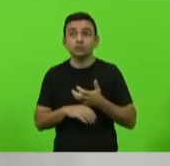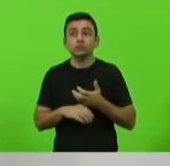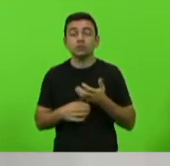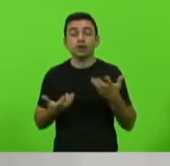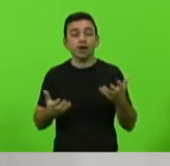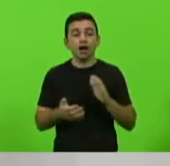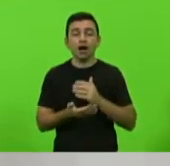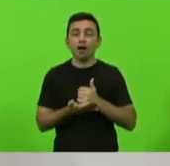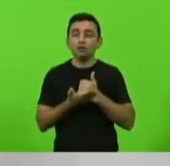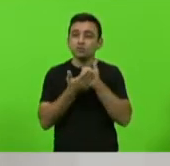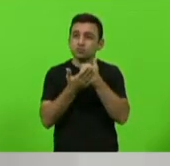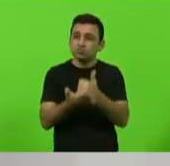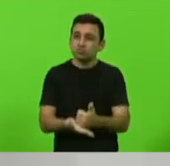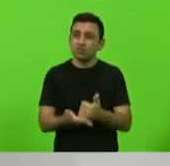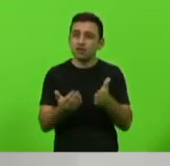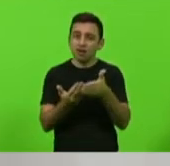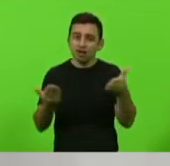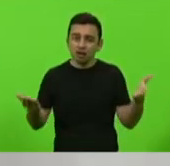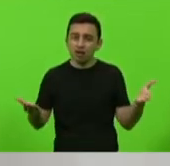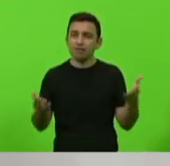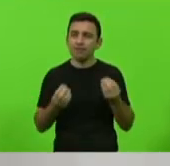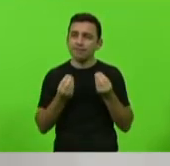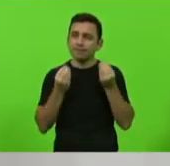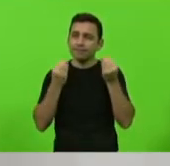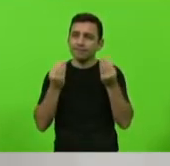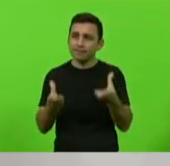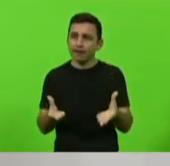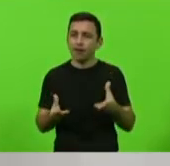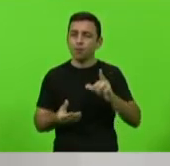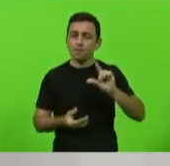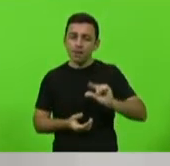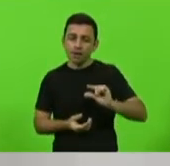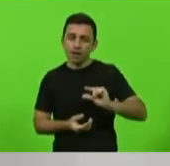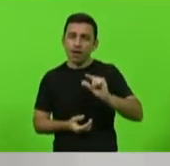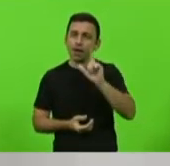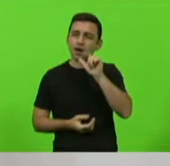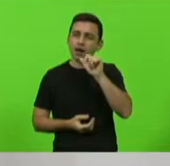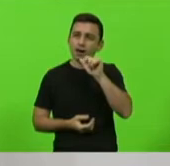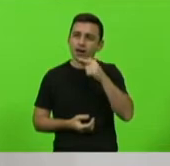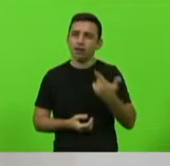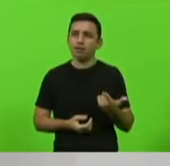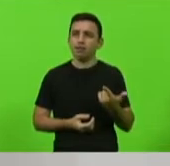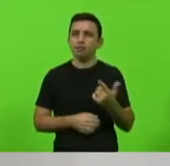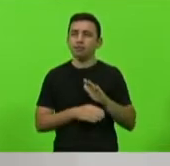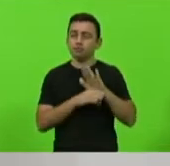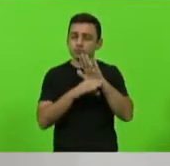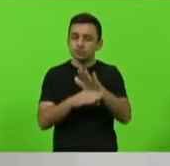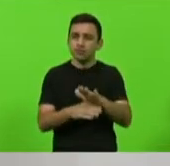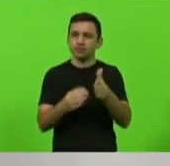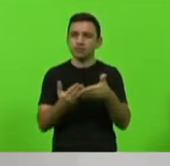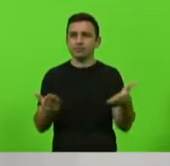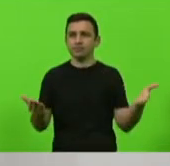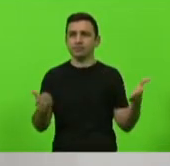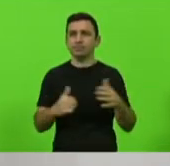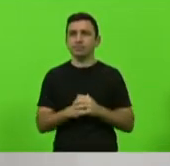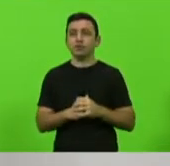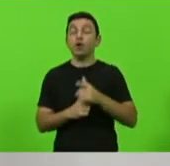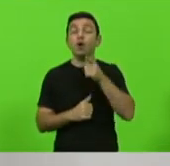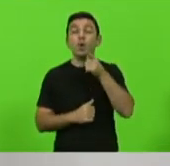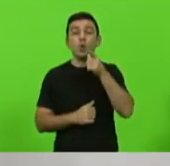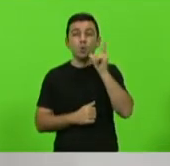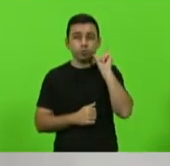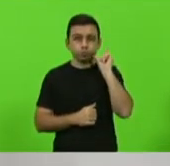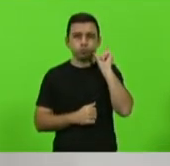condições de fornecer o mínimo de água para as propriedades rurais. Ontem,